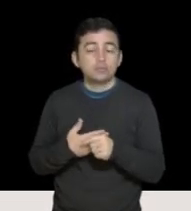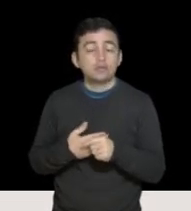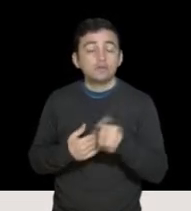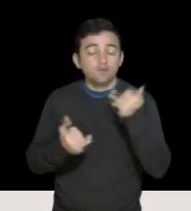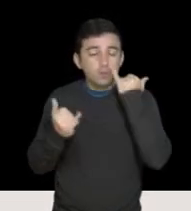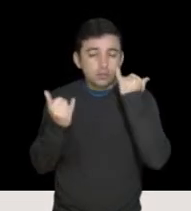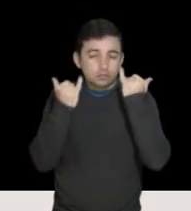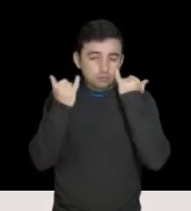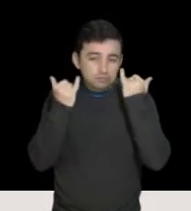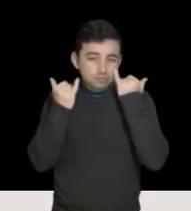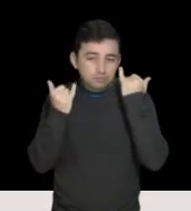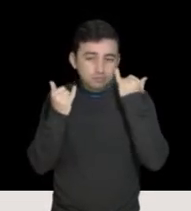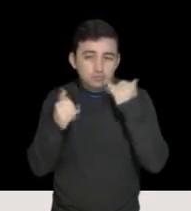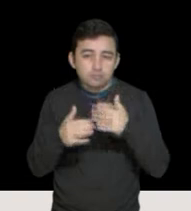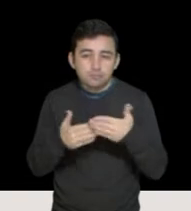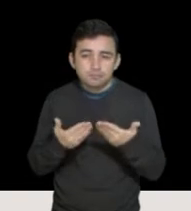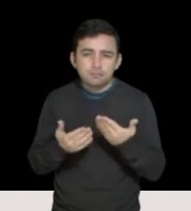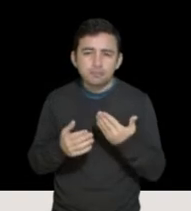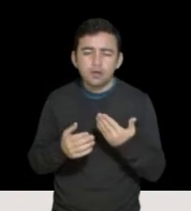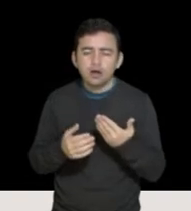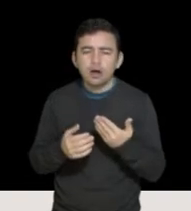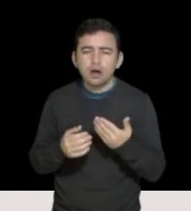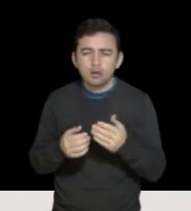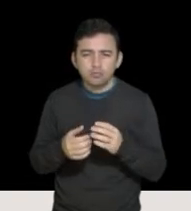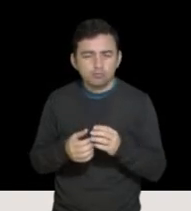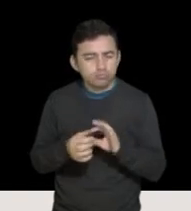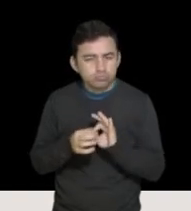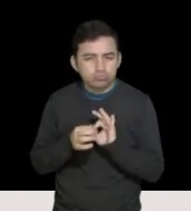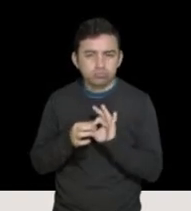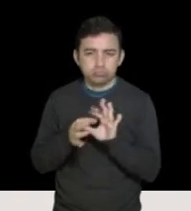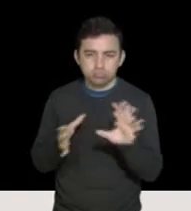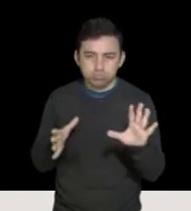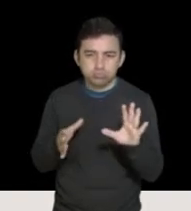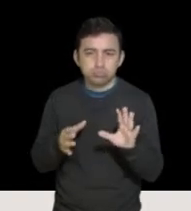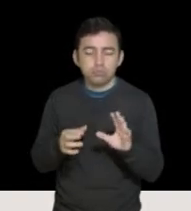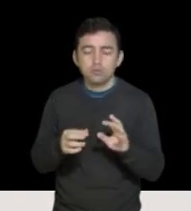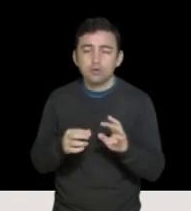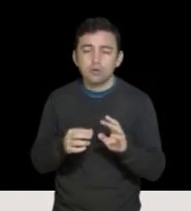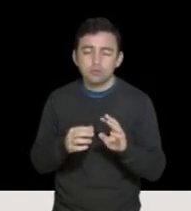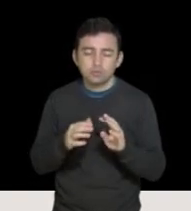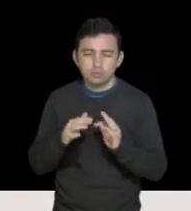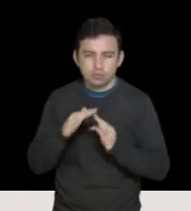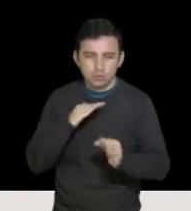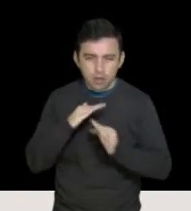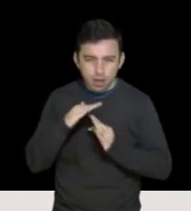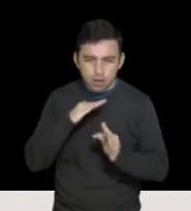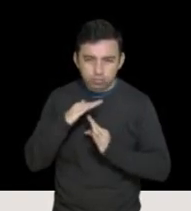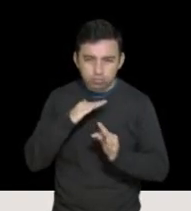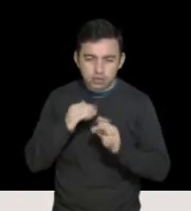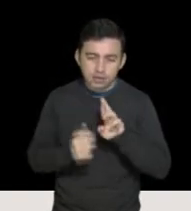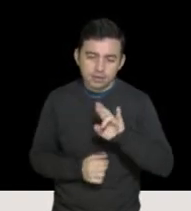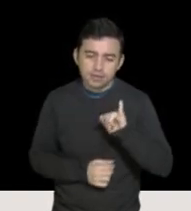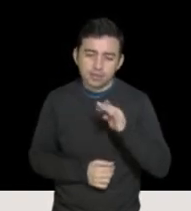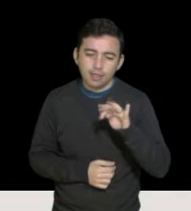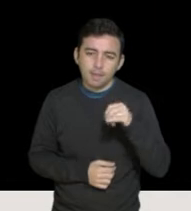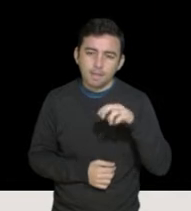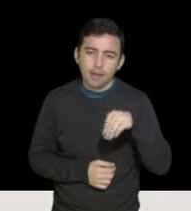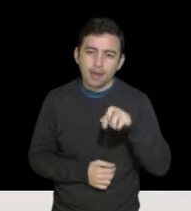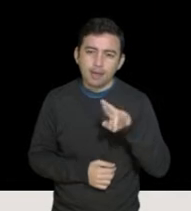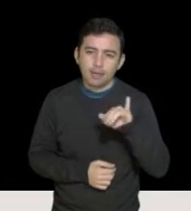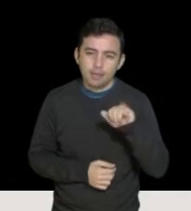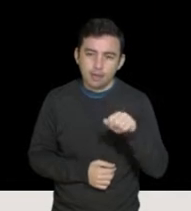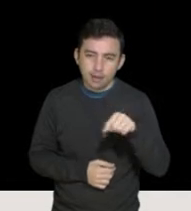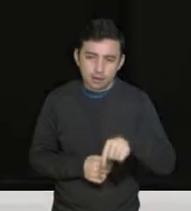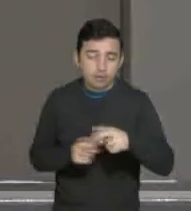informações acerca da concessão do terminal rodoviário Rita Maria, localizado no município